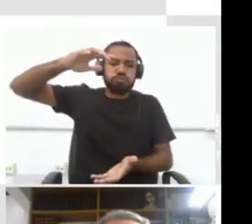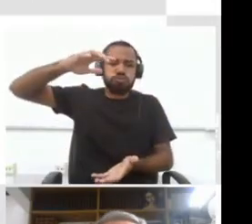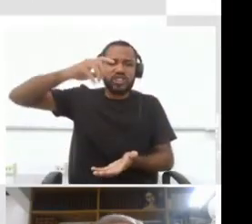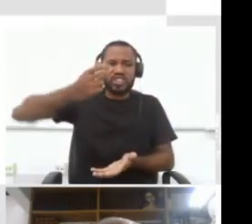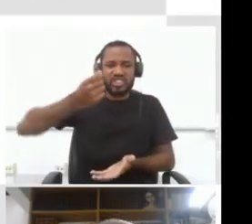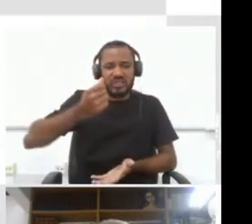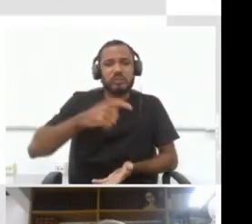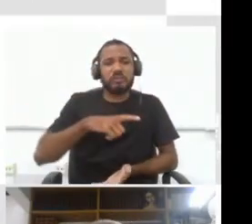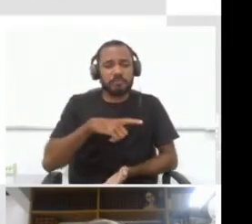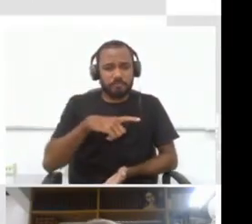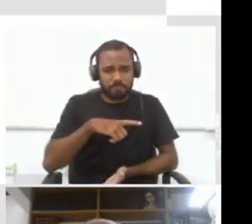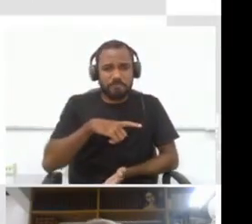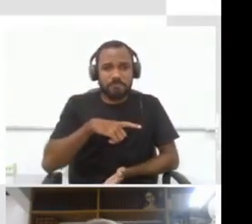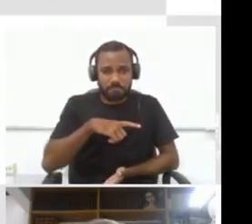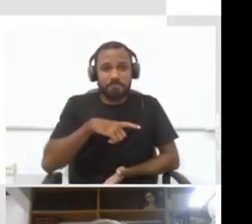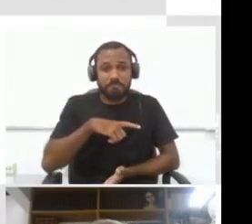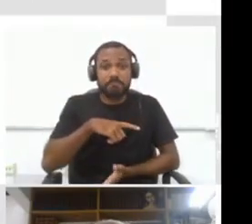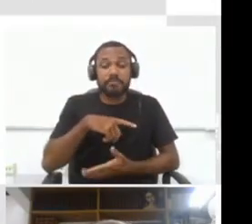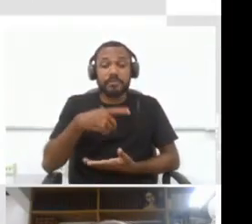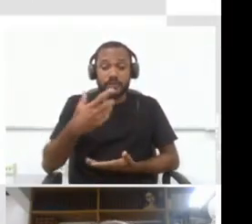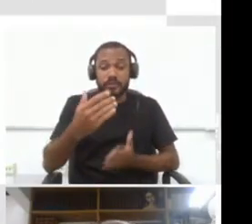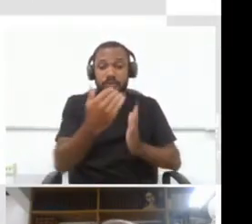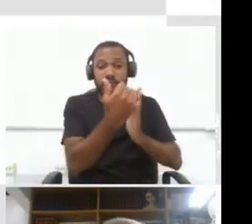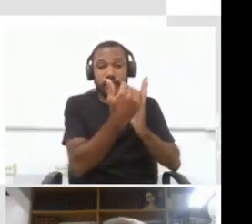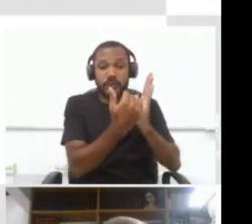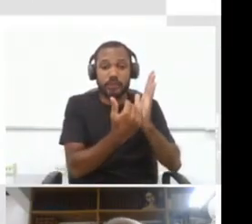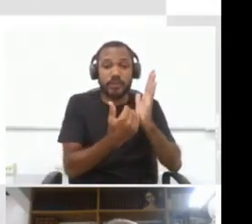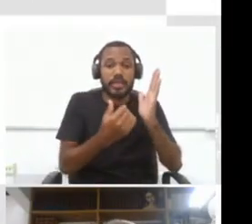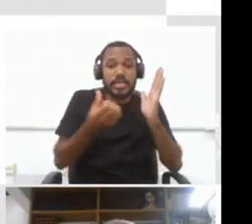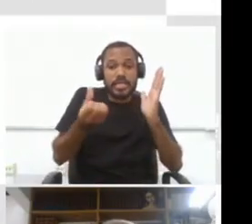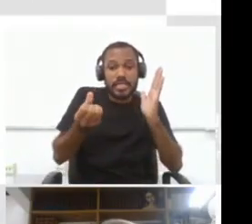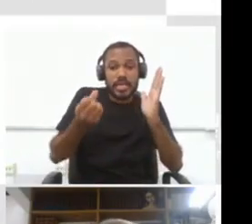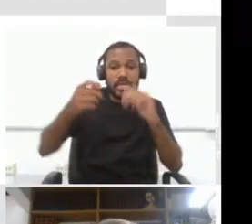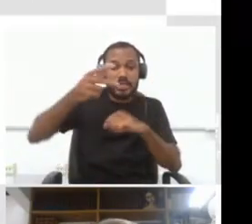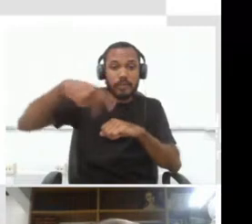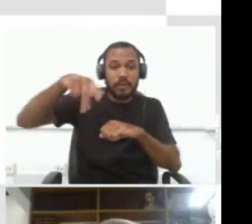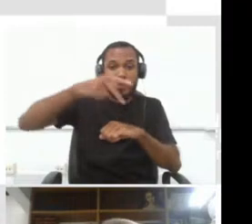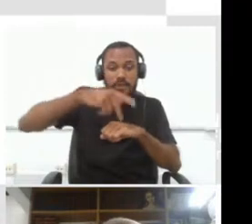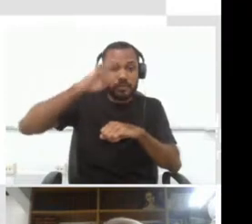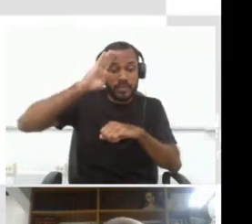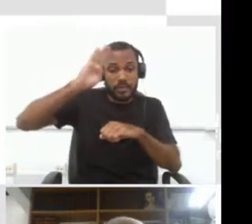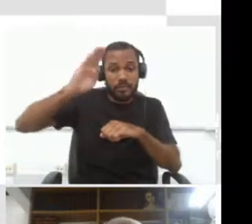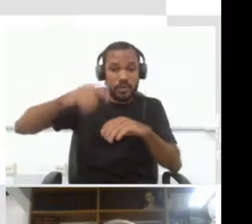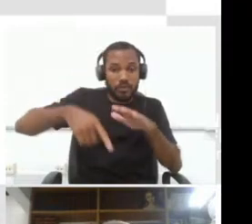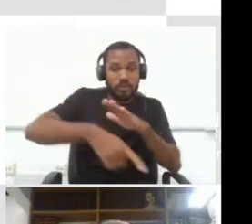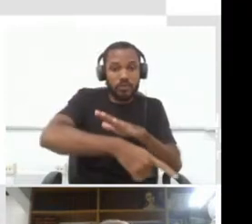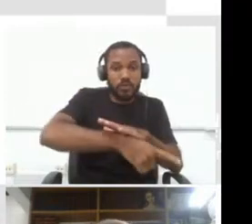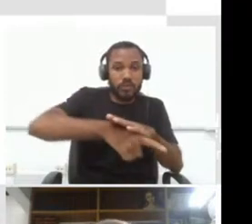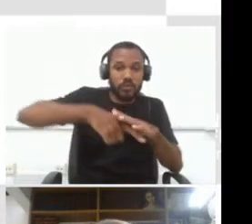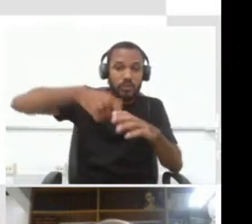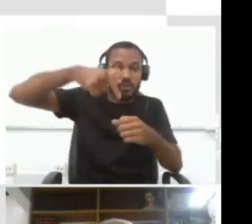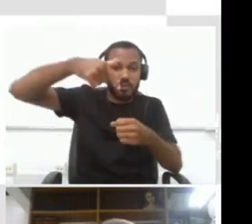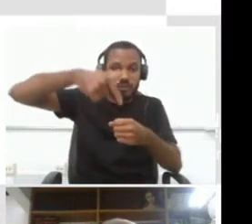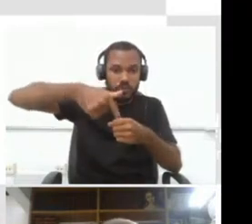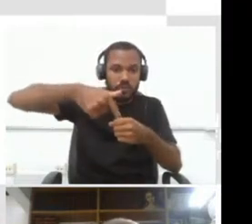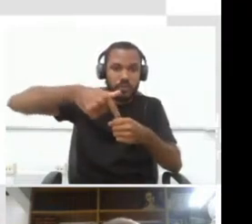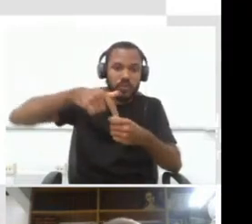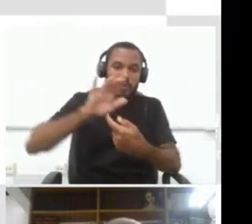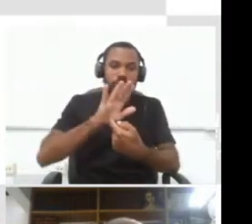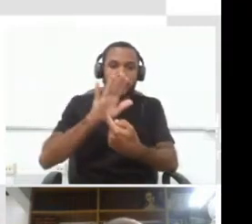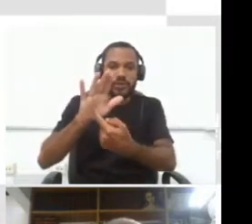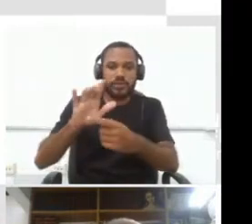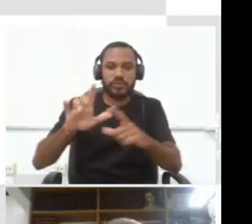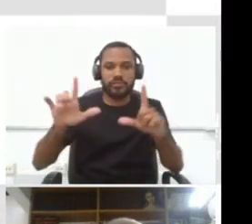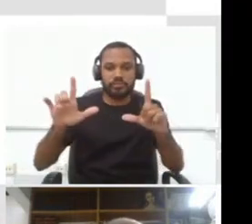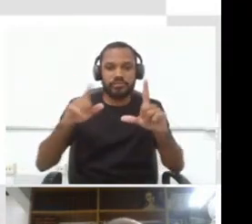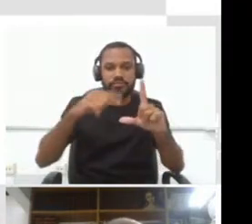6 países líderes no financiamento da indústria de combustíveis fósseis entre 2016 e 2022 são esses, né? Os Estados